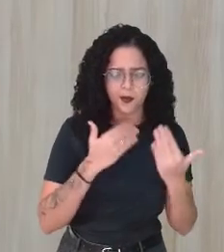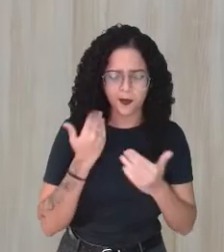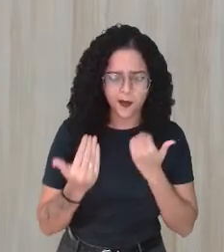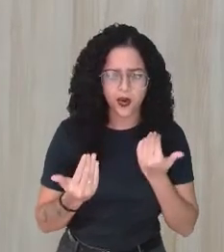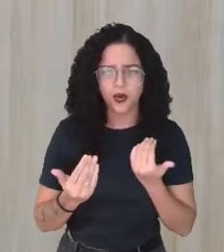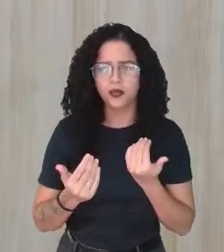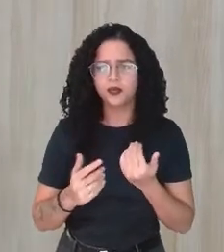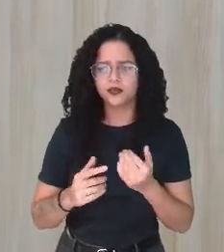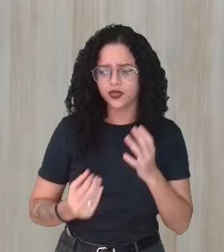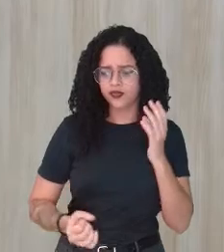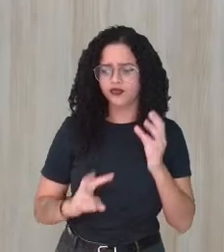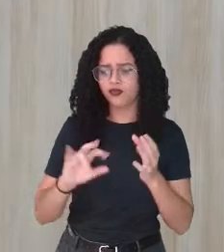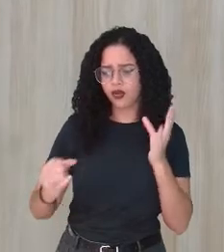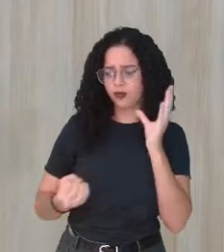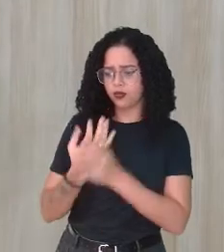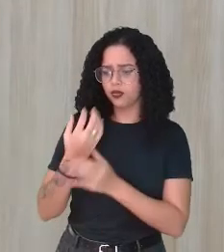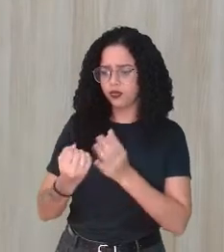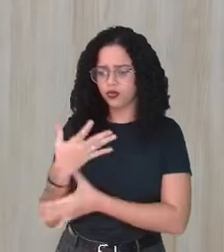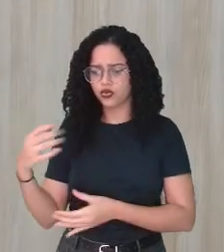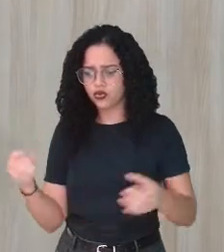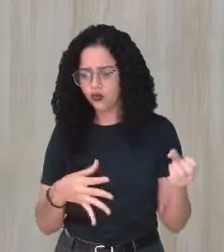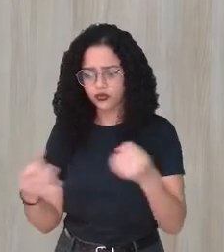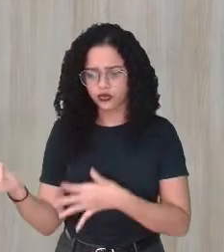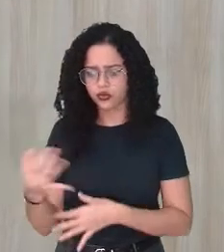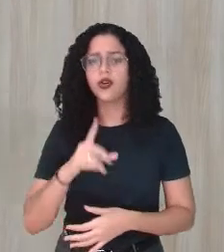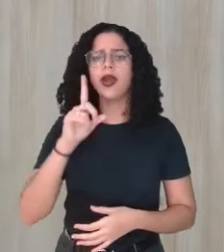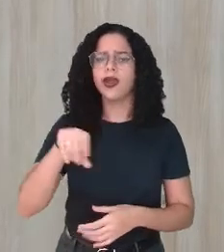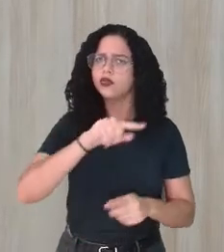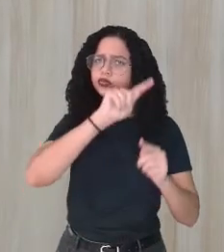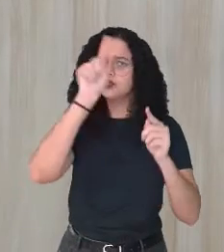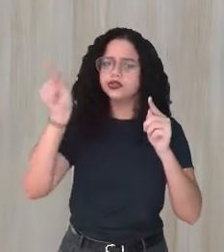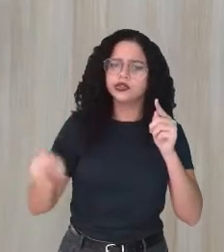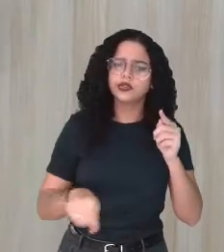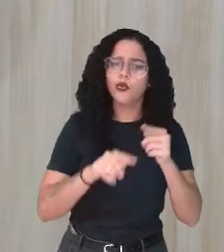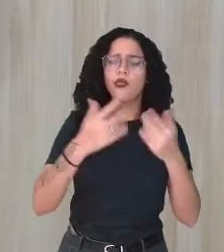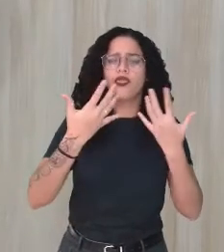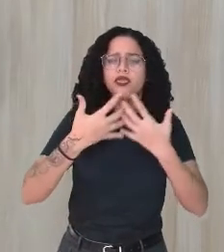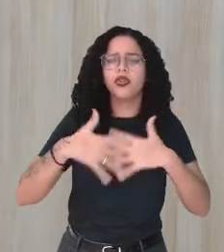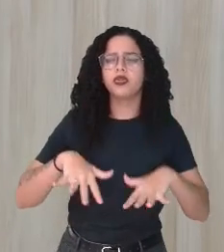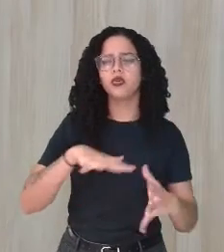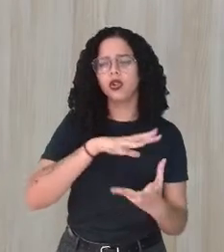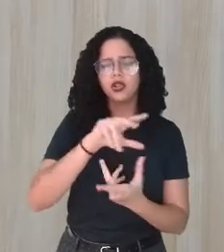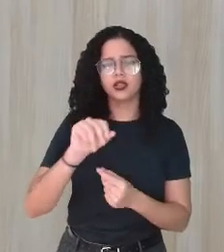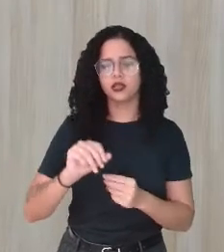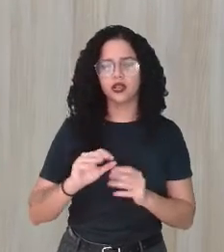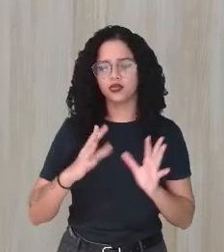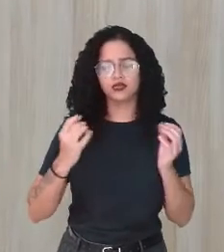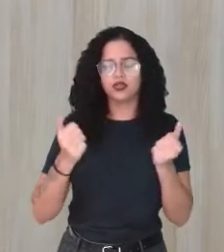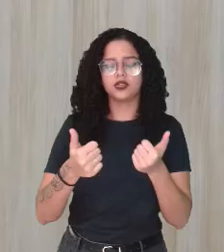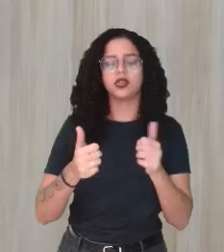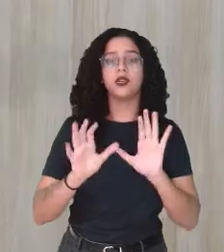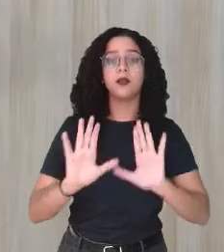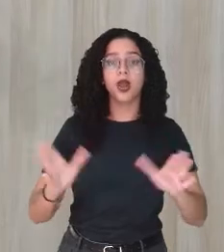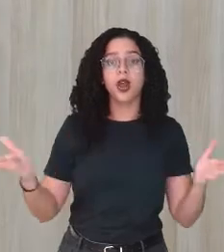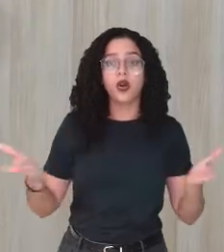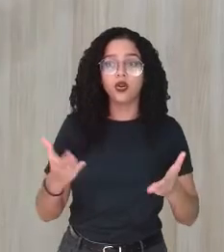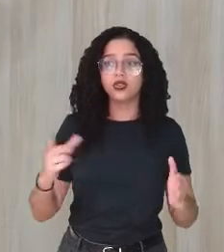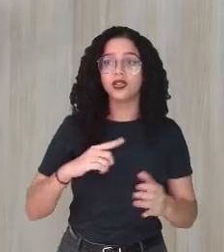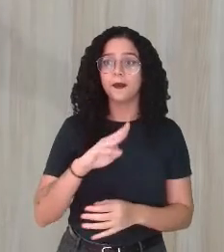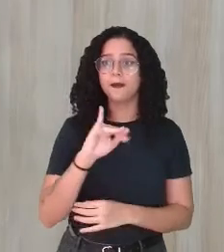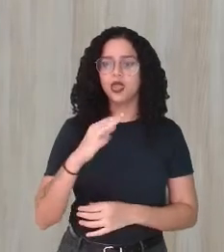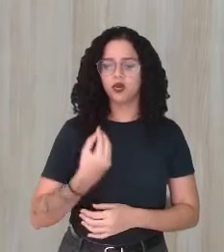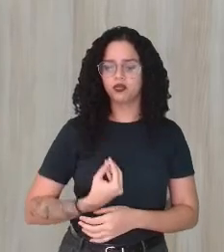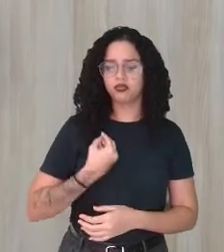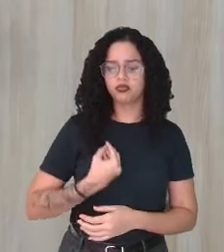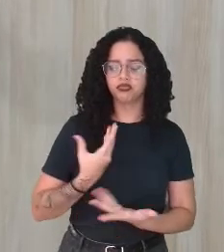E aí vão surgindo novas espécies, né? O ciclo mesmo natural da Terra, tá tudo certo. Mas hoje, para a gente ter essa biodiversidade, como é que